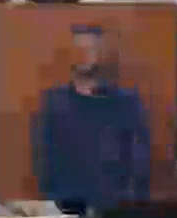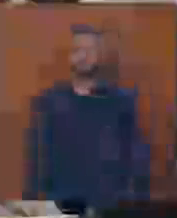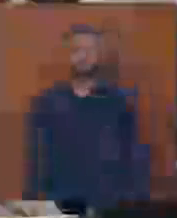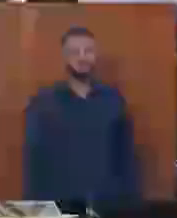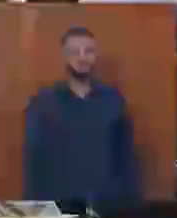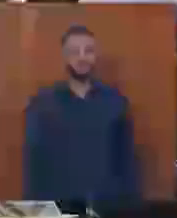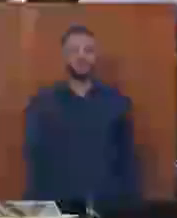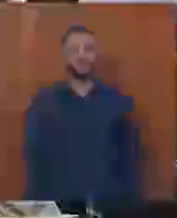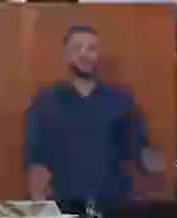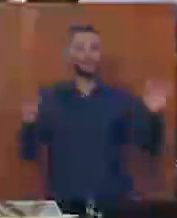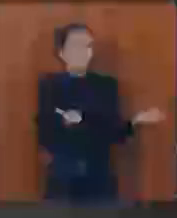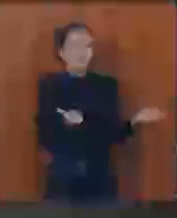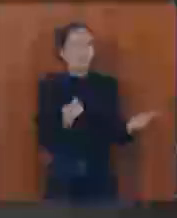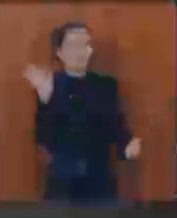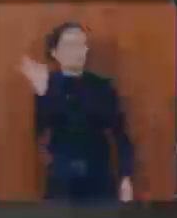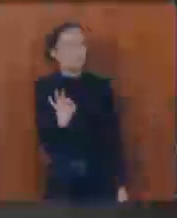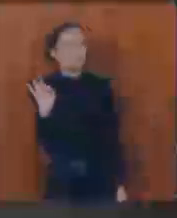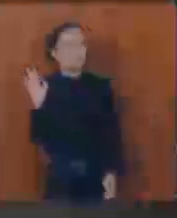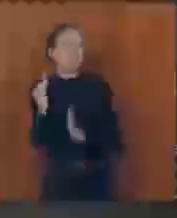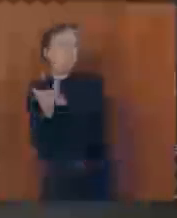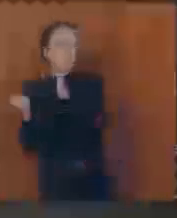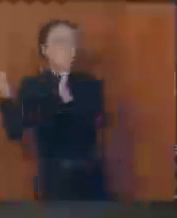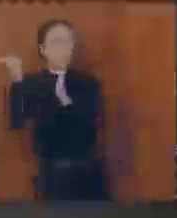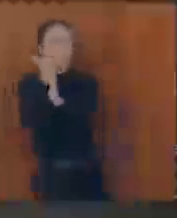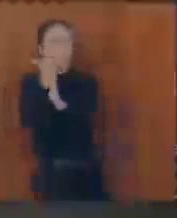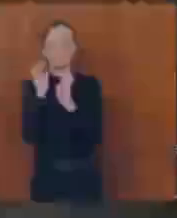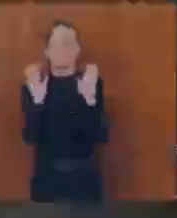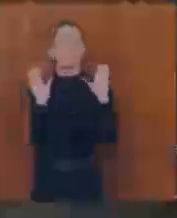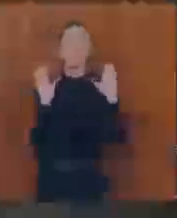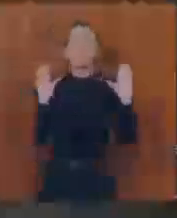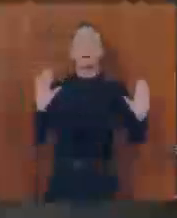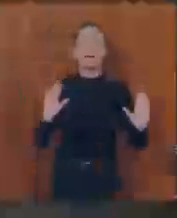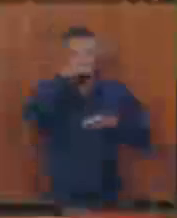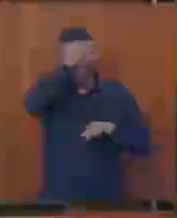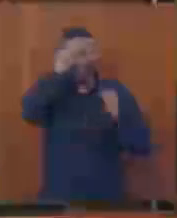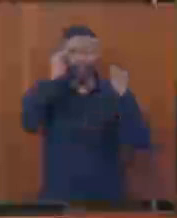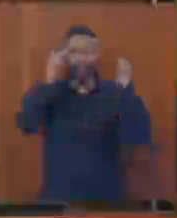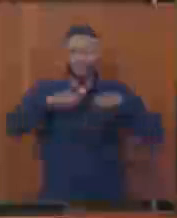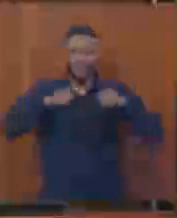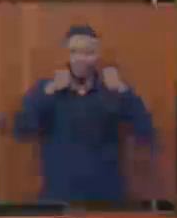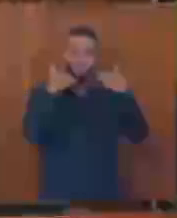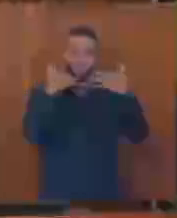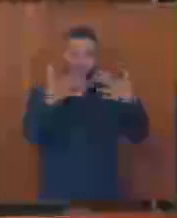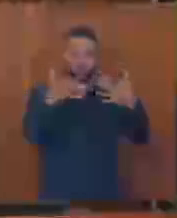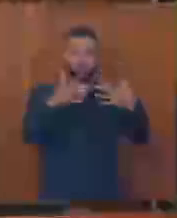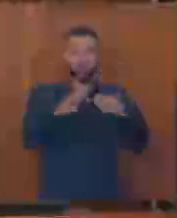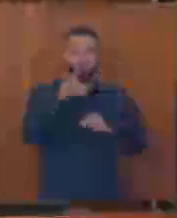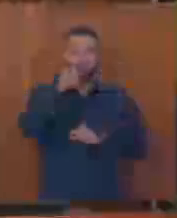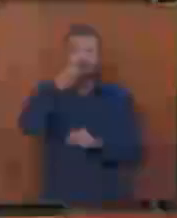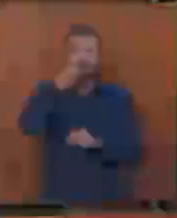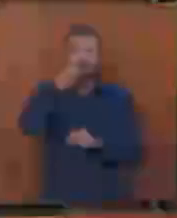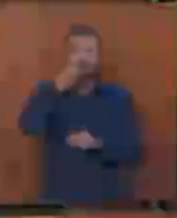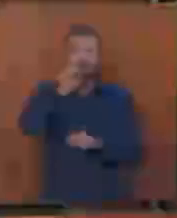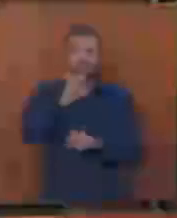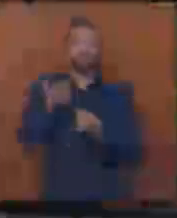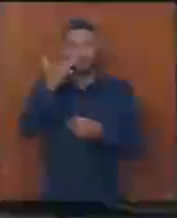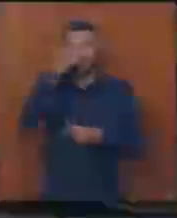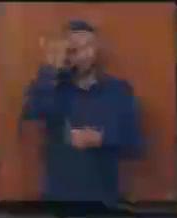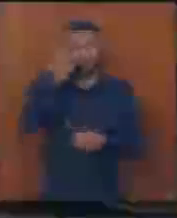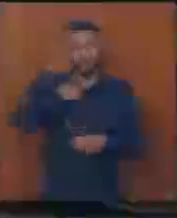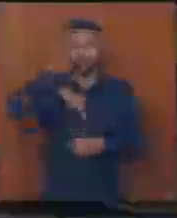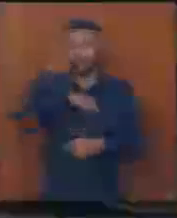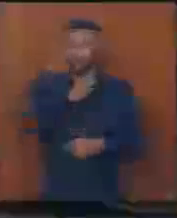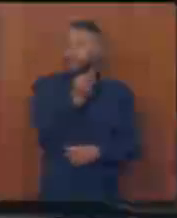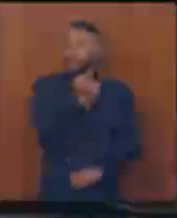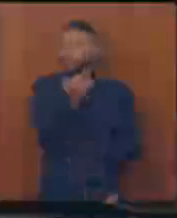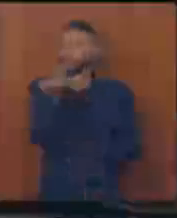promovido pelo movimento mude com elas o encontro de juventudes orçamento e políticas públicas buscou esclarecer Como se dá